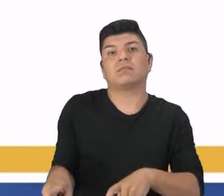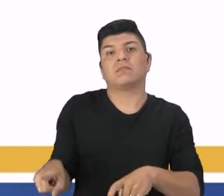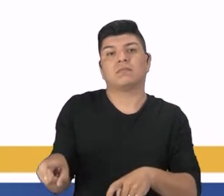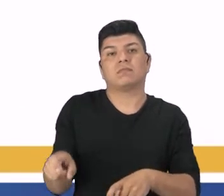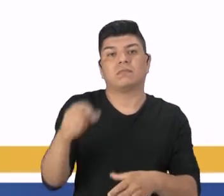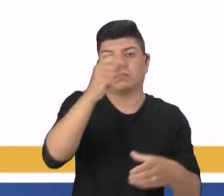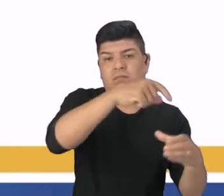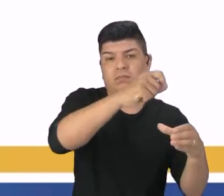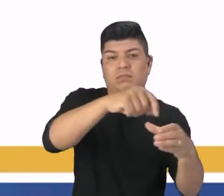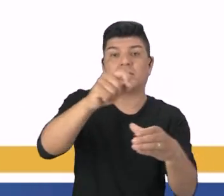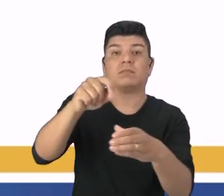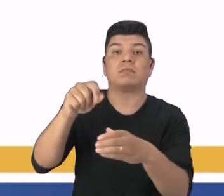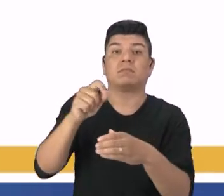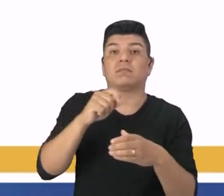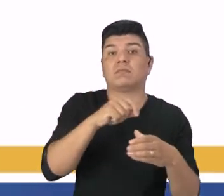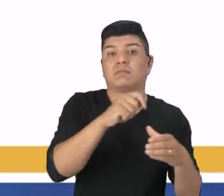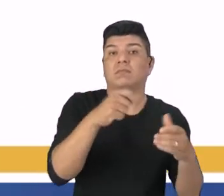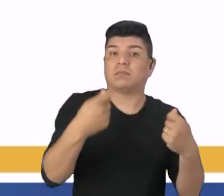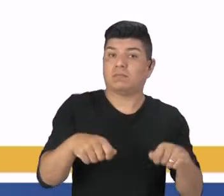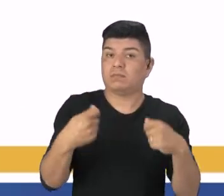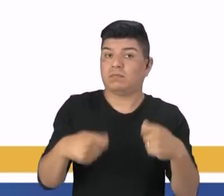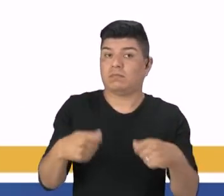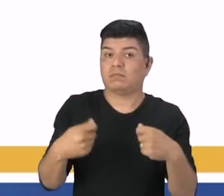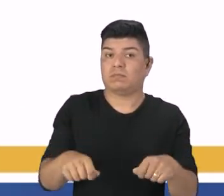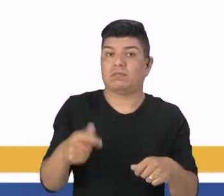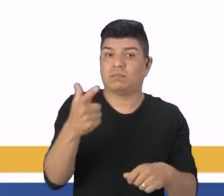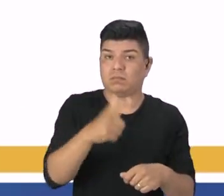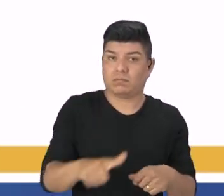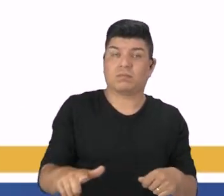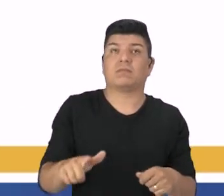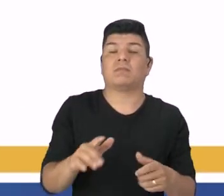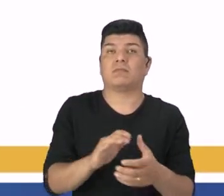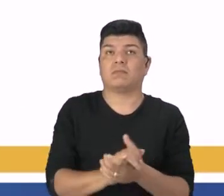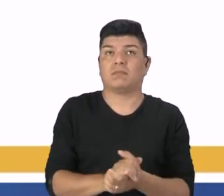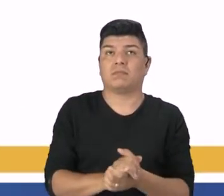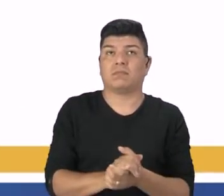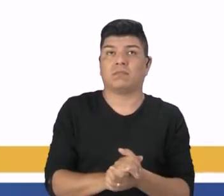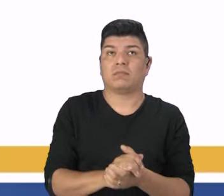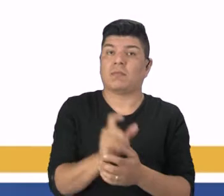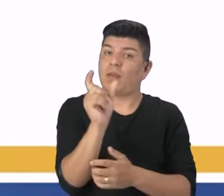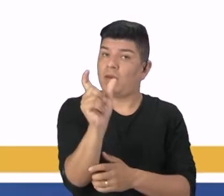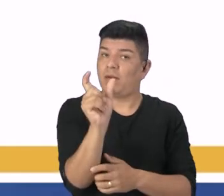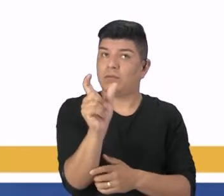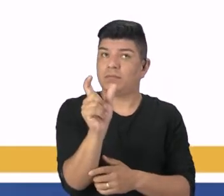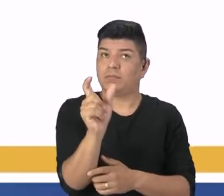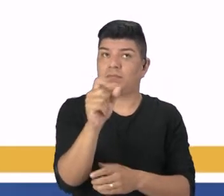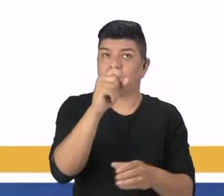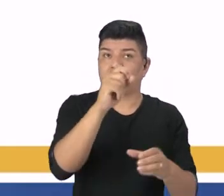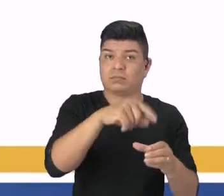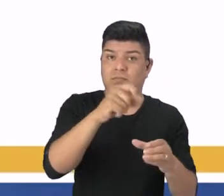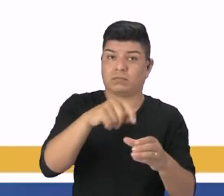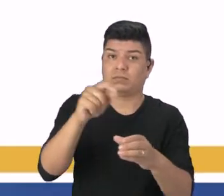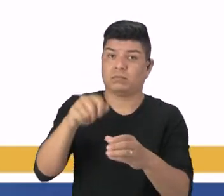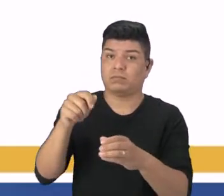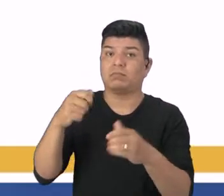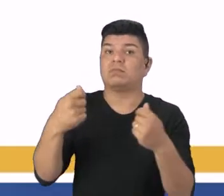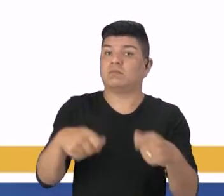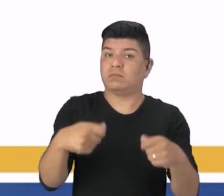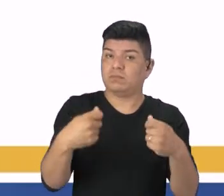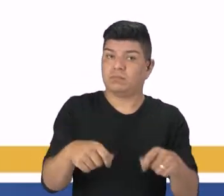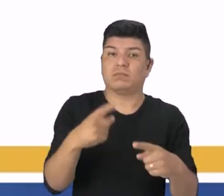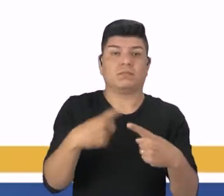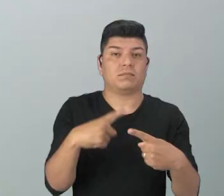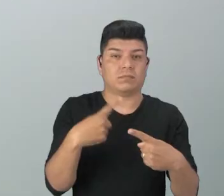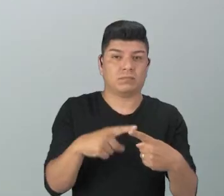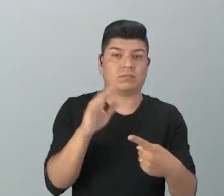na agricultura de quê? De precisão mais uma vez. Vão marcando essa palavra aí, agricultura de precisão,